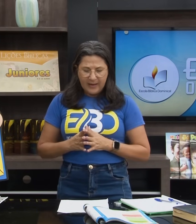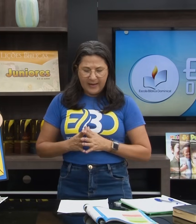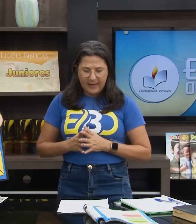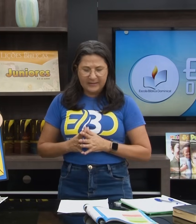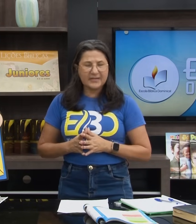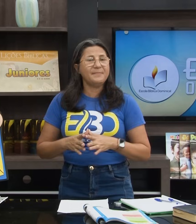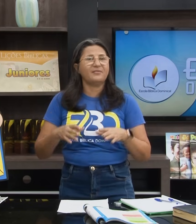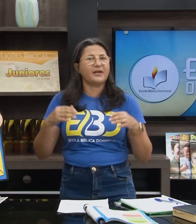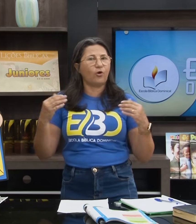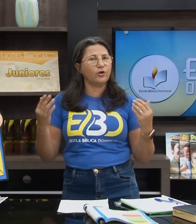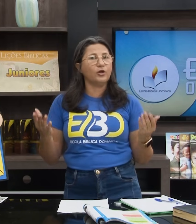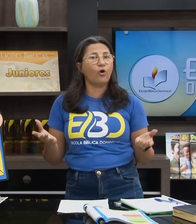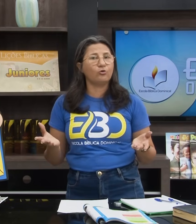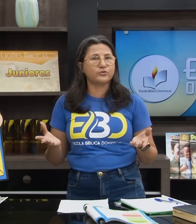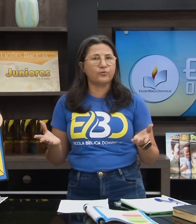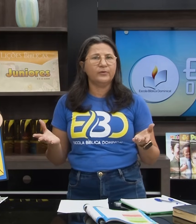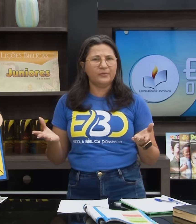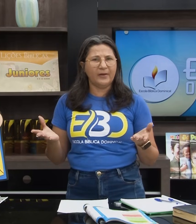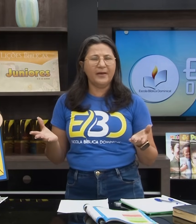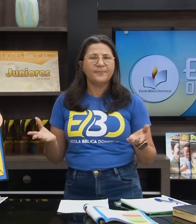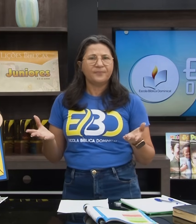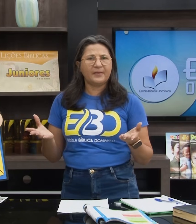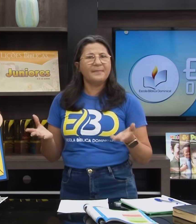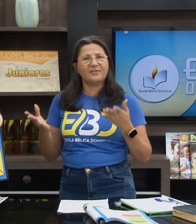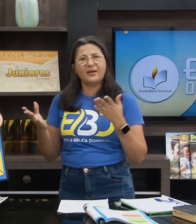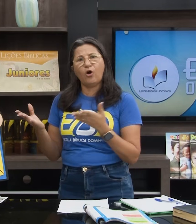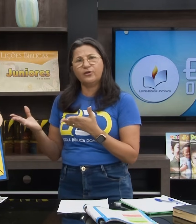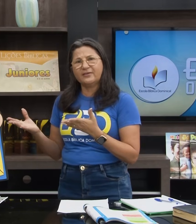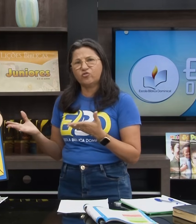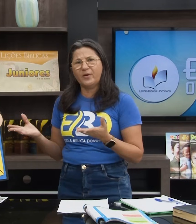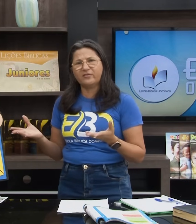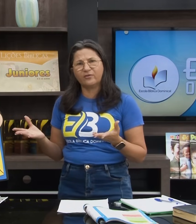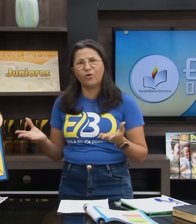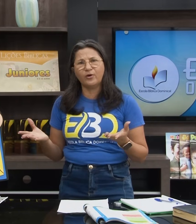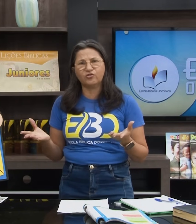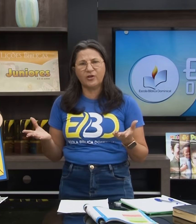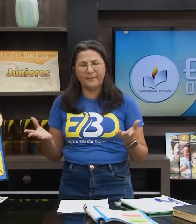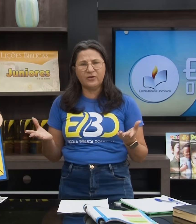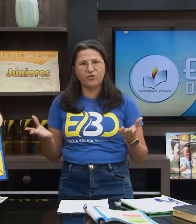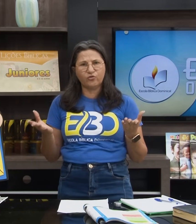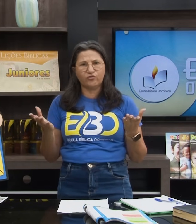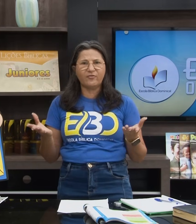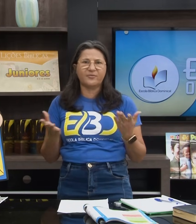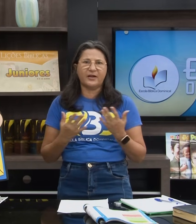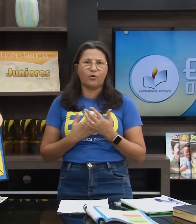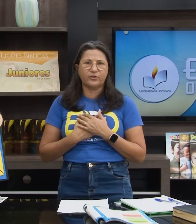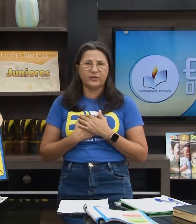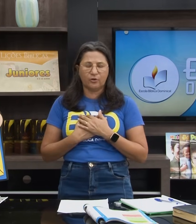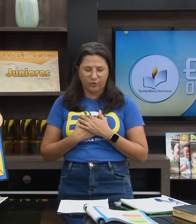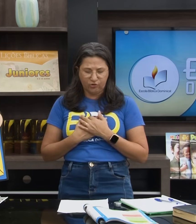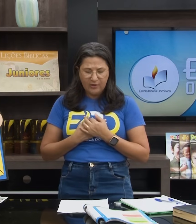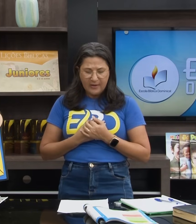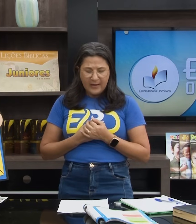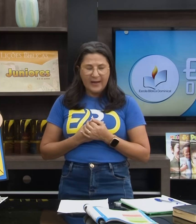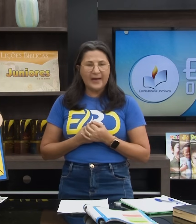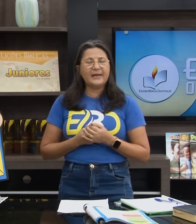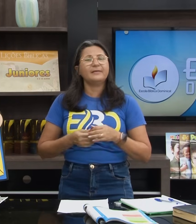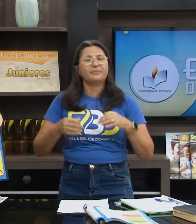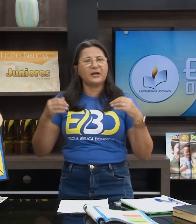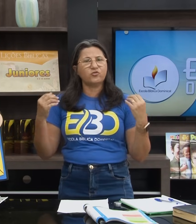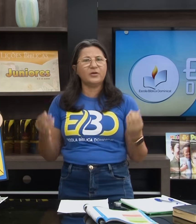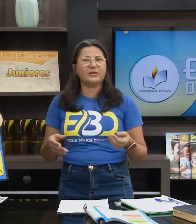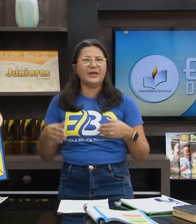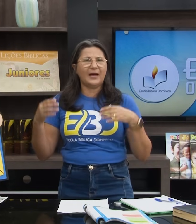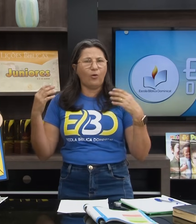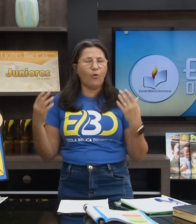eh ser misericordioso não é ter misericórdia das pessoas também Jesus teve misericórdia de nós eh